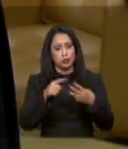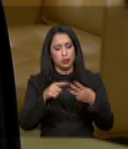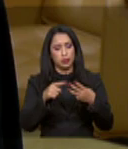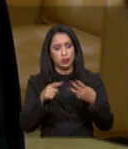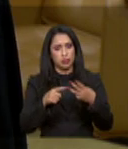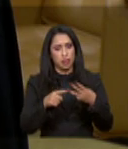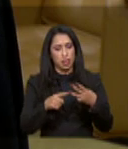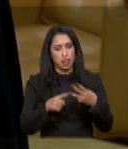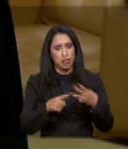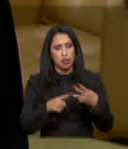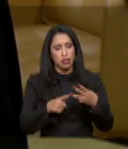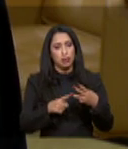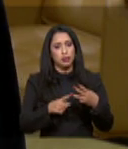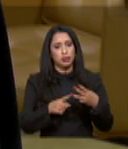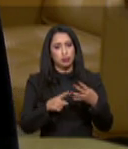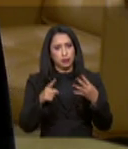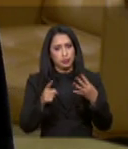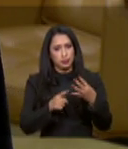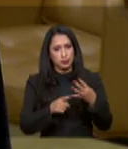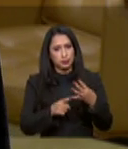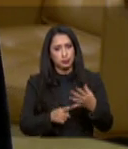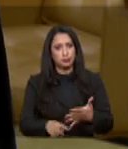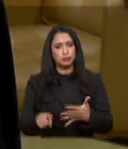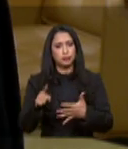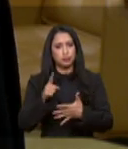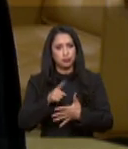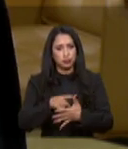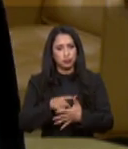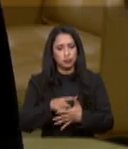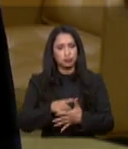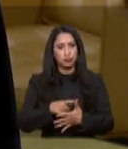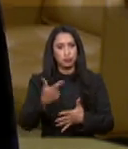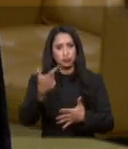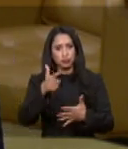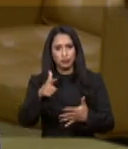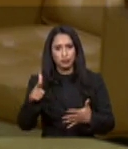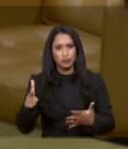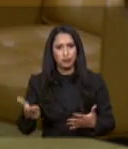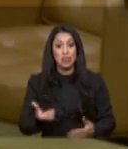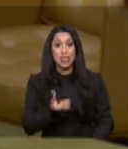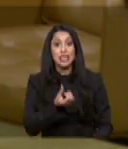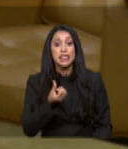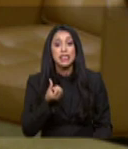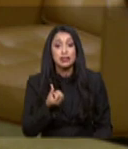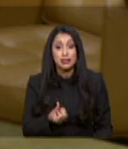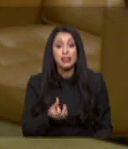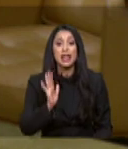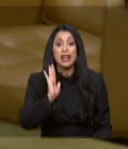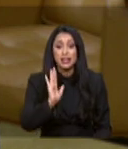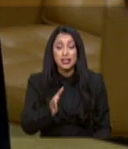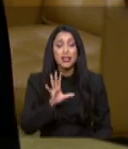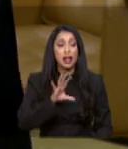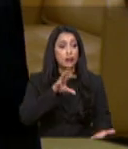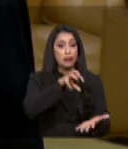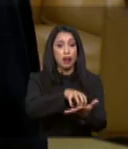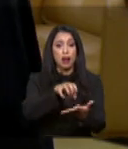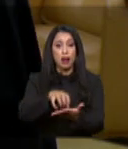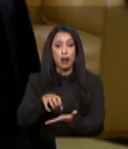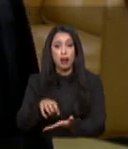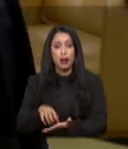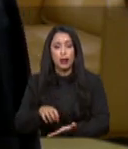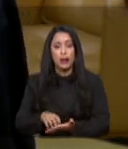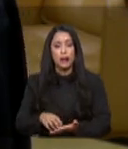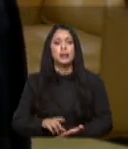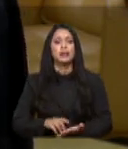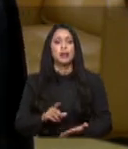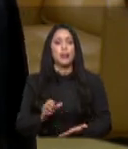Novo Progresso, Itaituba, São Félix do Xingu e Humaitá. Portanto, essas 6 já estão instaladas. E, em média, por